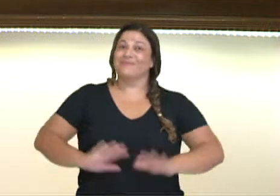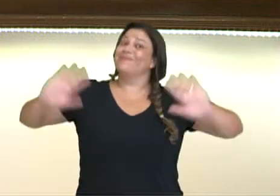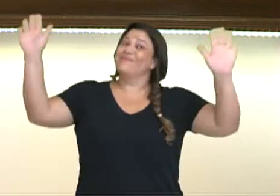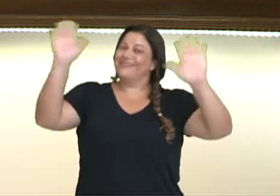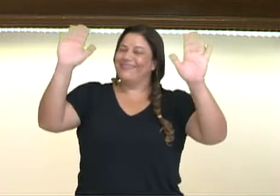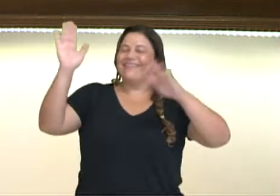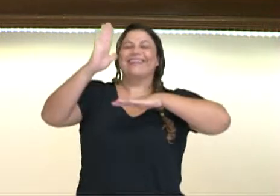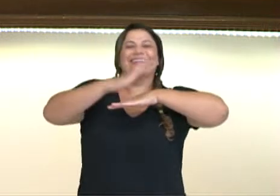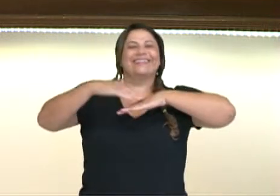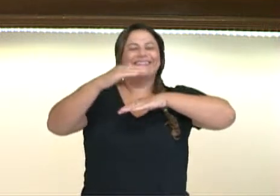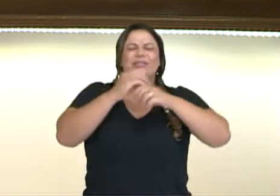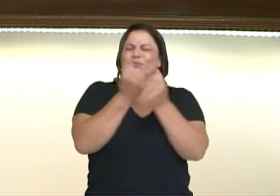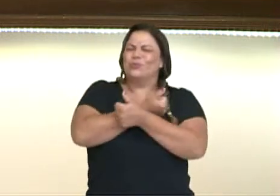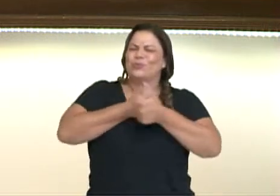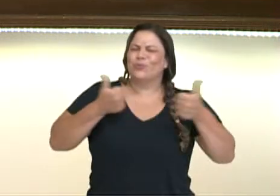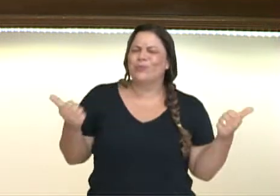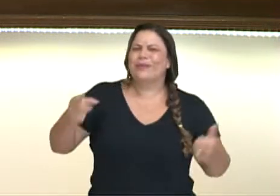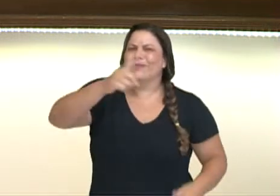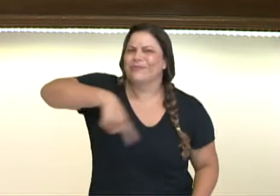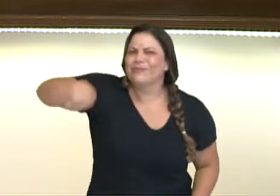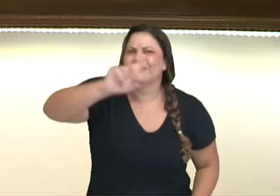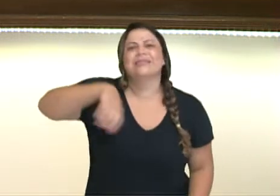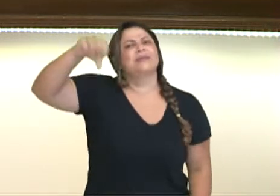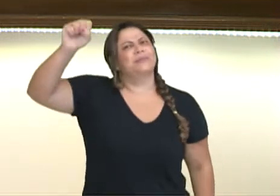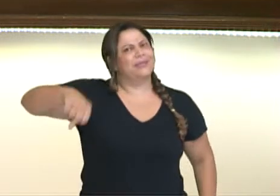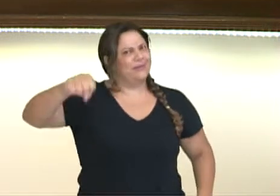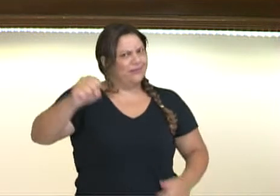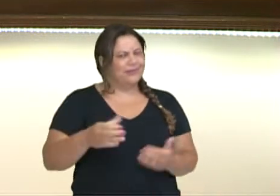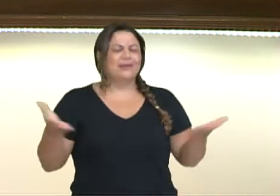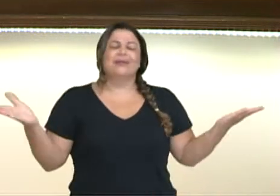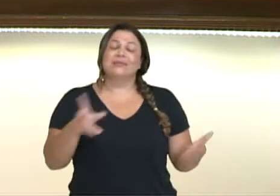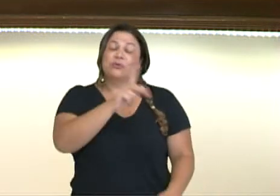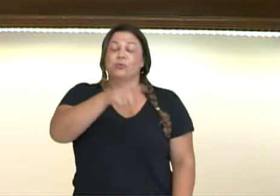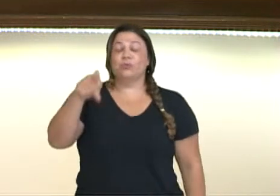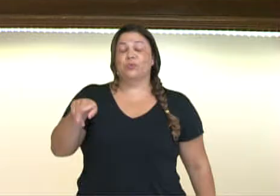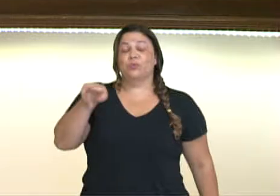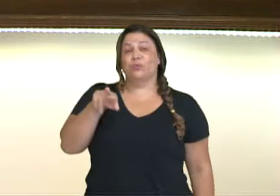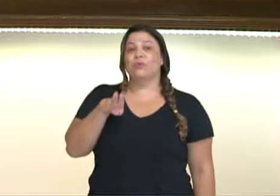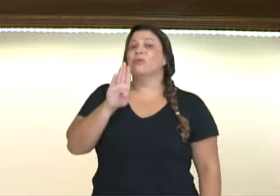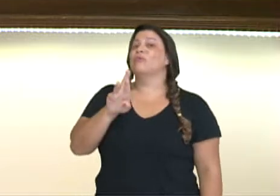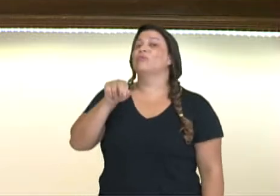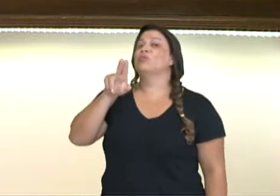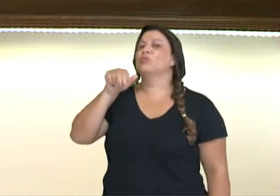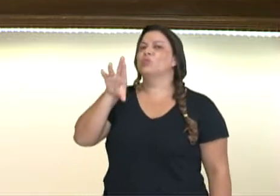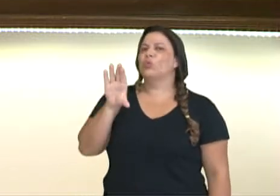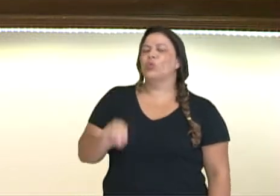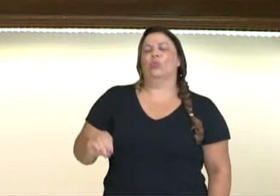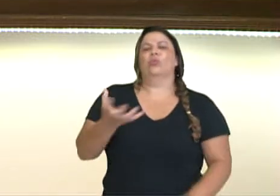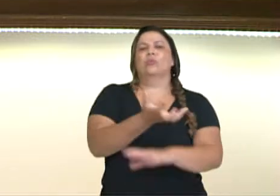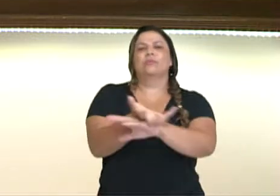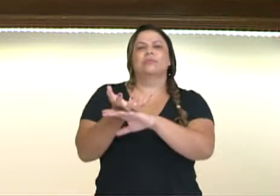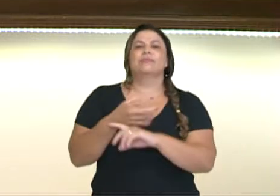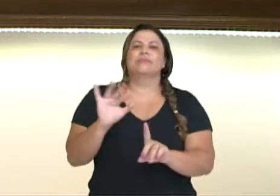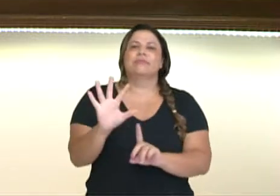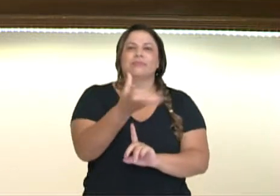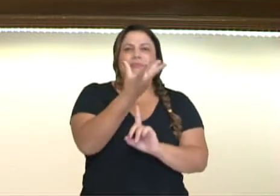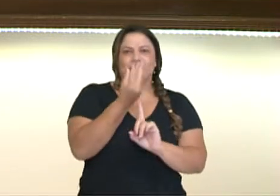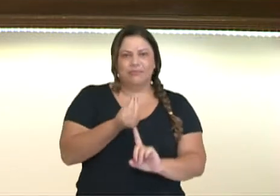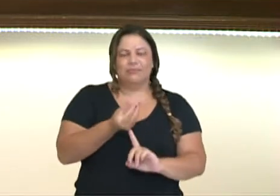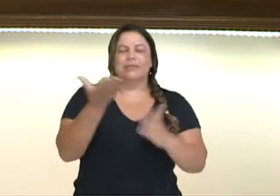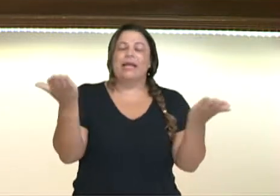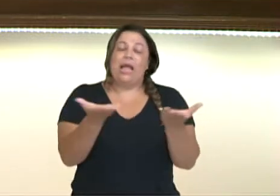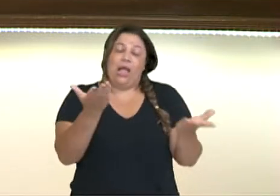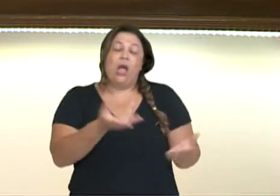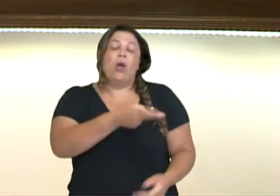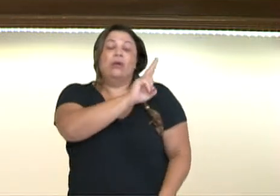Fala, meus queridos, tudo bem com vocês? Espero que sim, viu? Aqui é o professor Bruno, da disciplina de arte, e nós, nessa aula da segunda série,